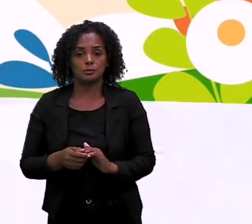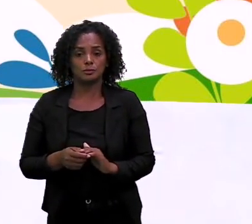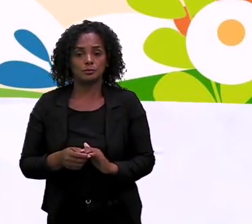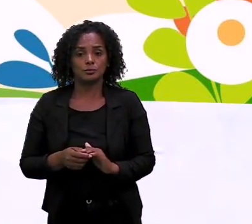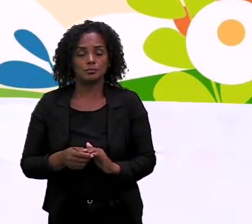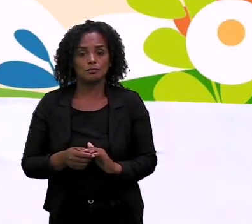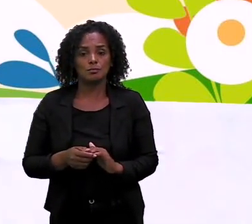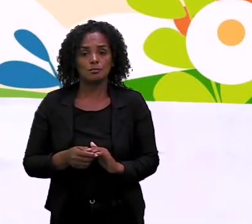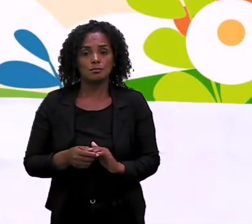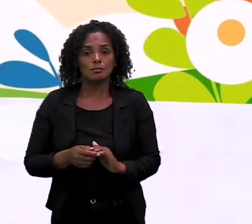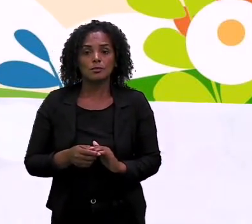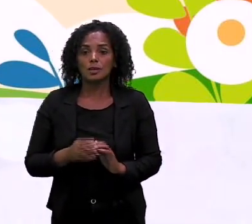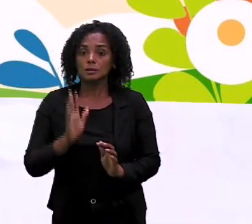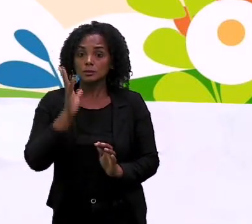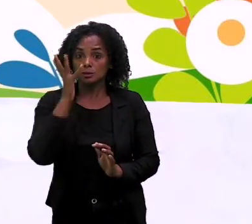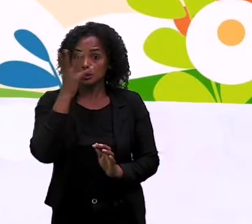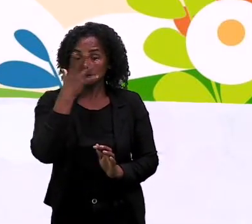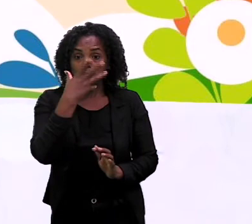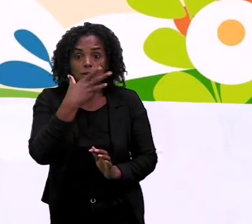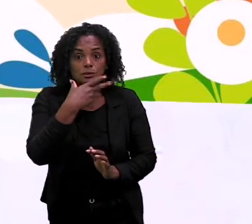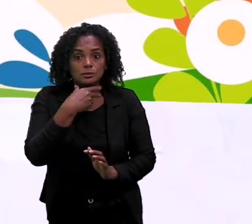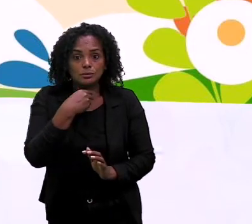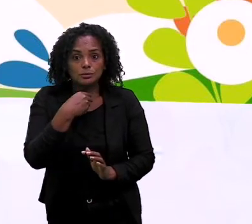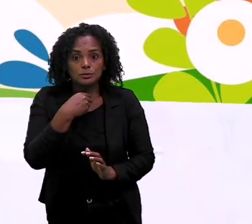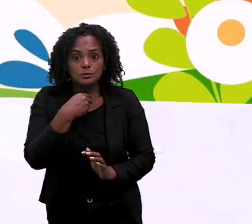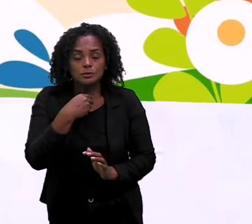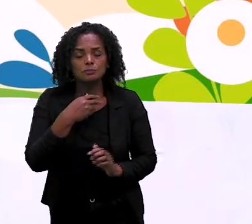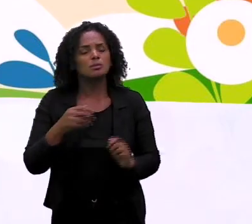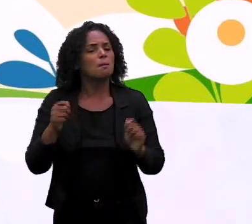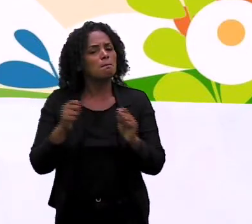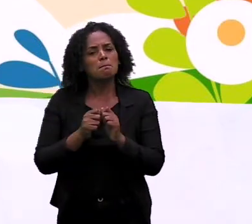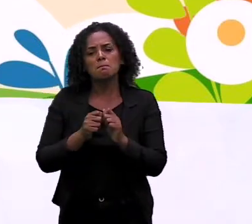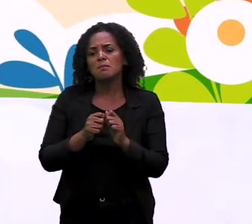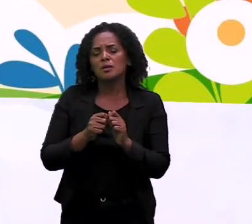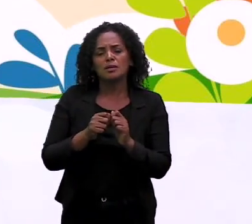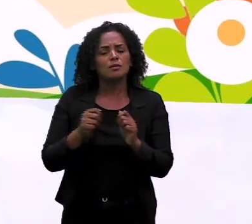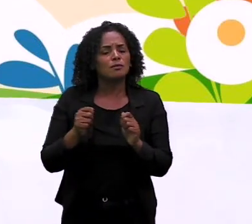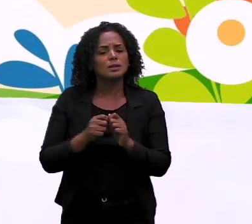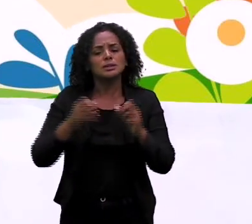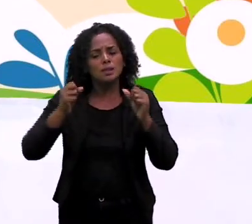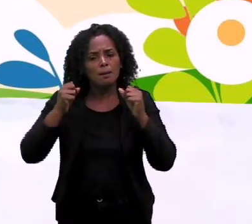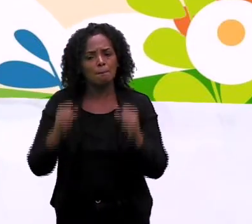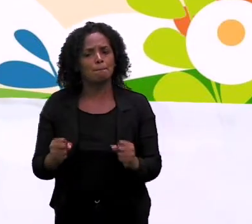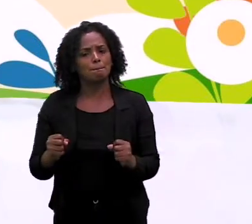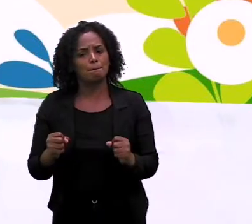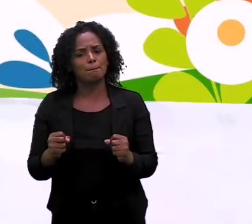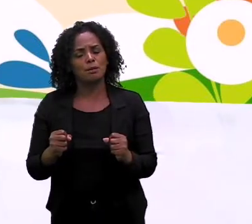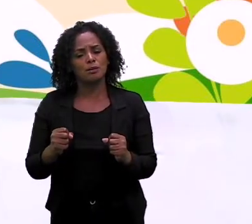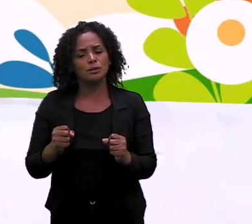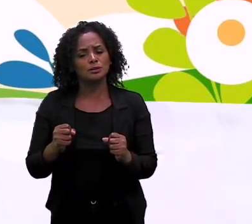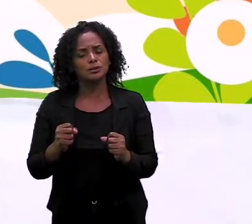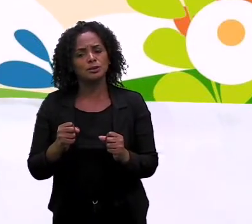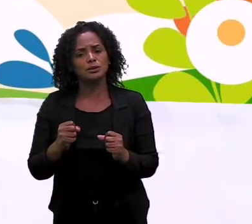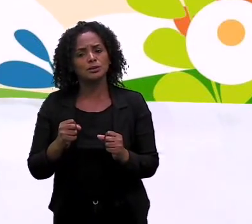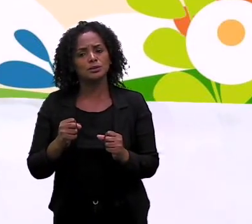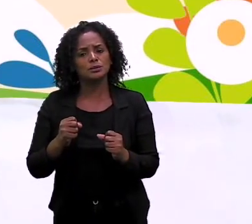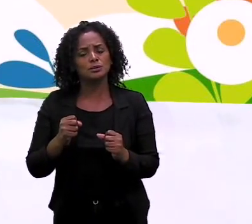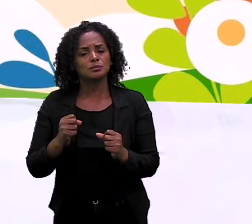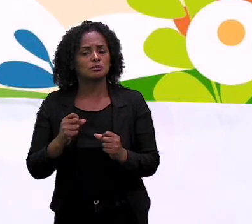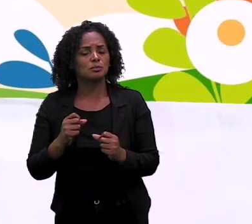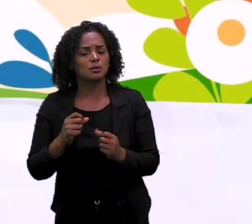E vai ficar assim. Você pode fazer vários movimentos. Pode rodar.